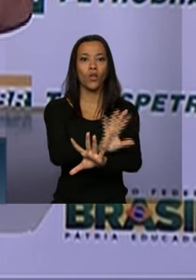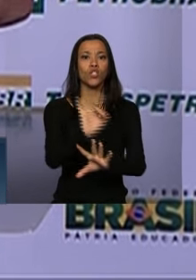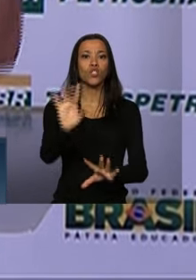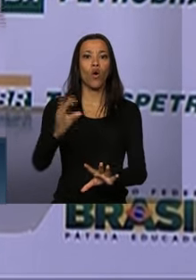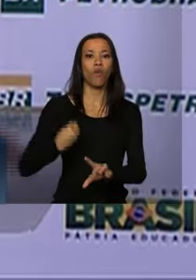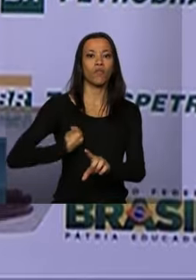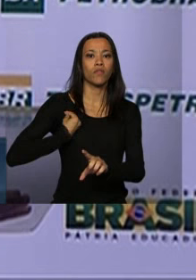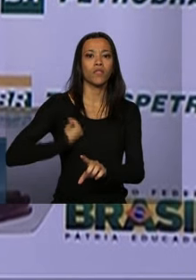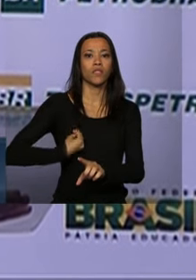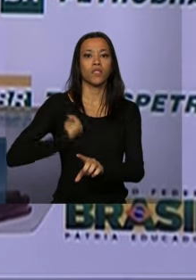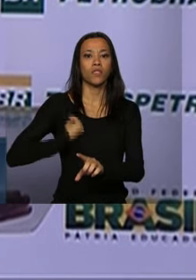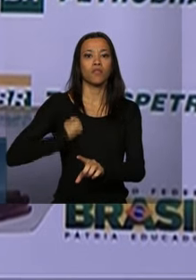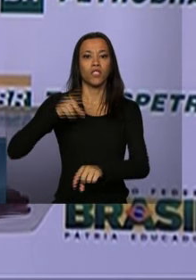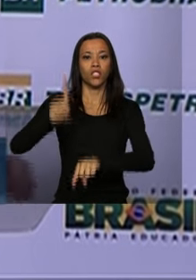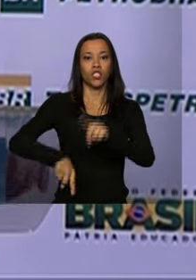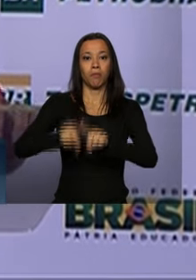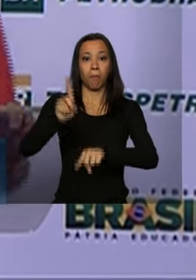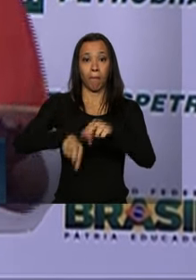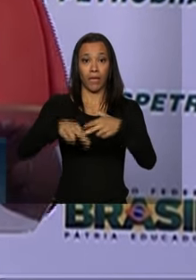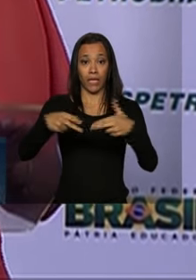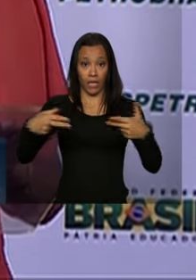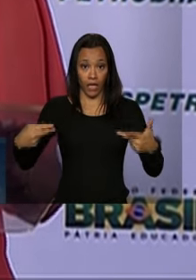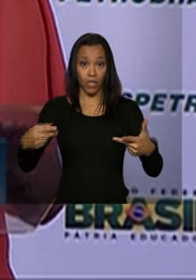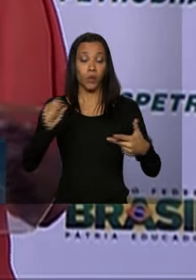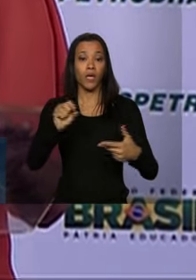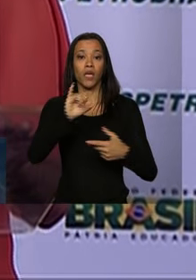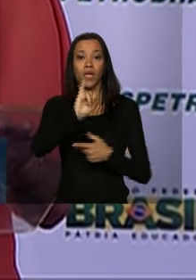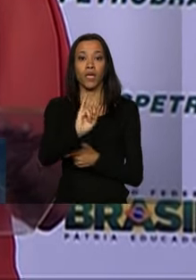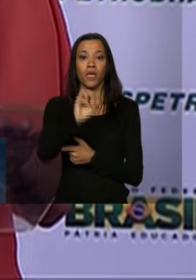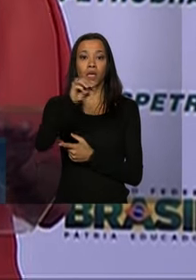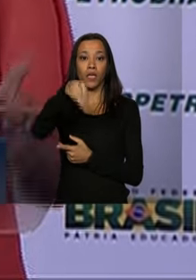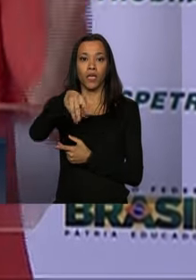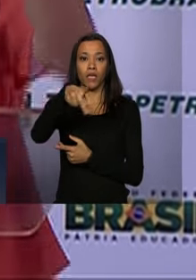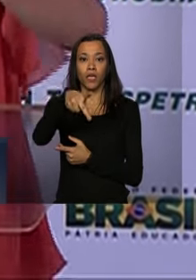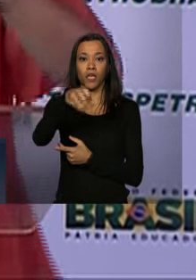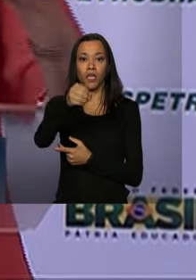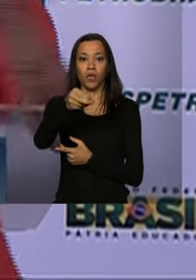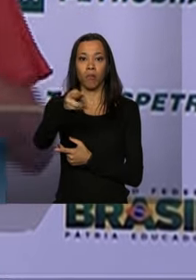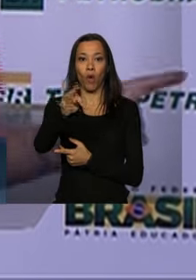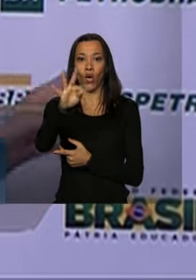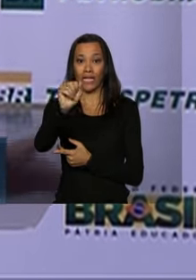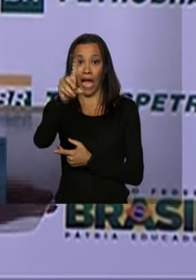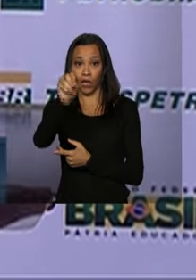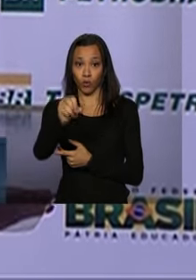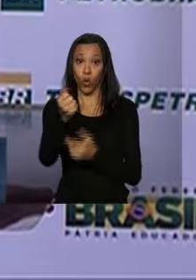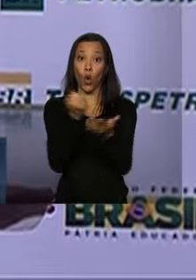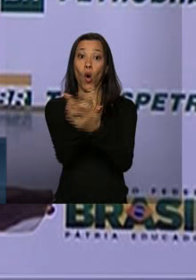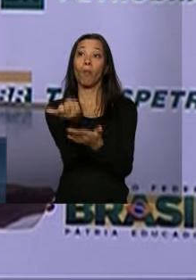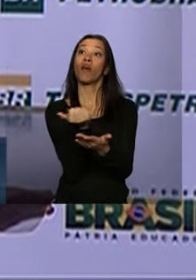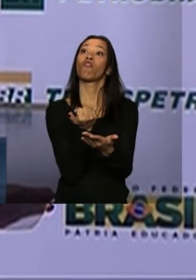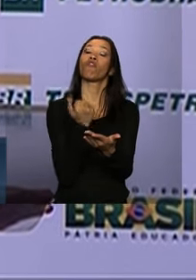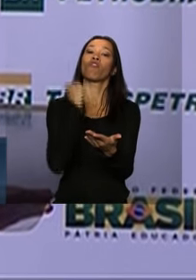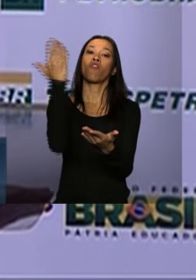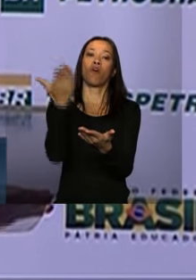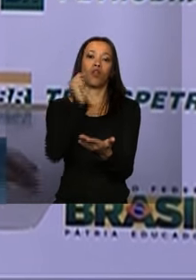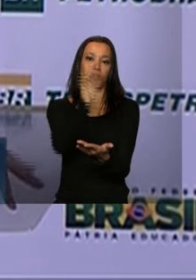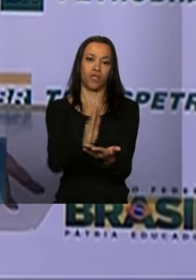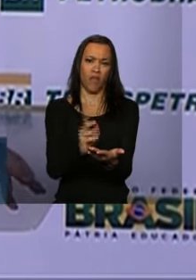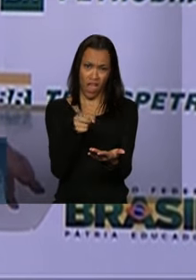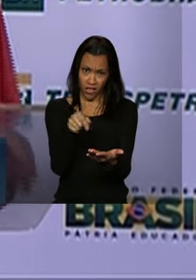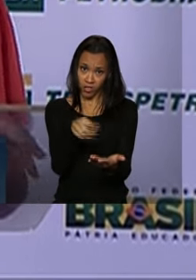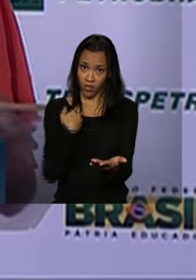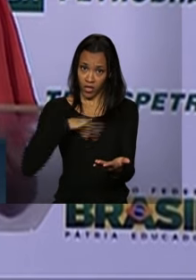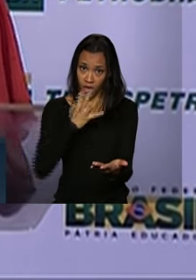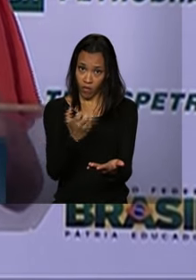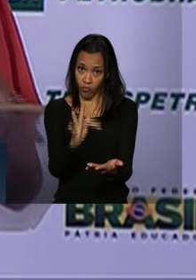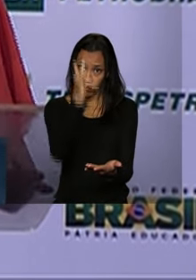de produtos importados. É isso que nós queremos para o nosso país? Não é isso que nós queremos para o nosso país. Por